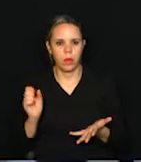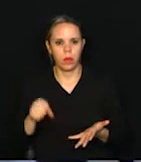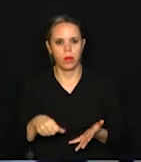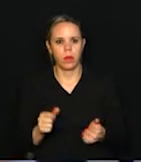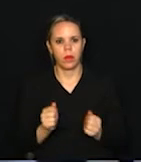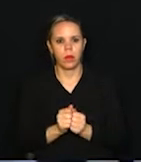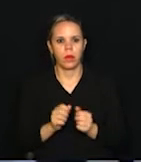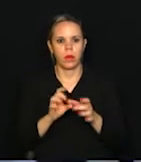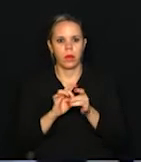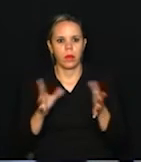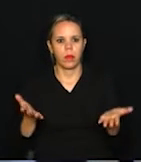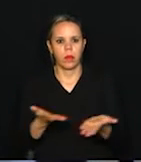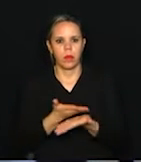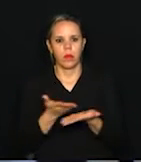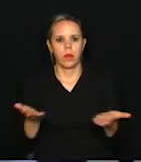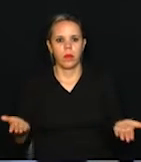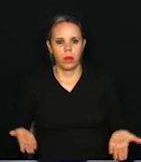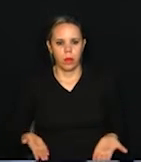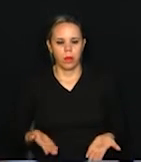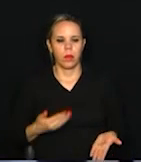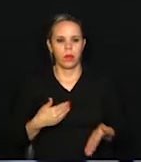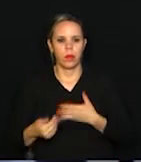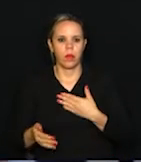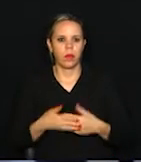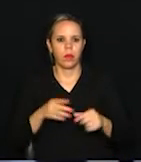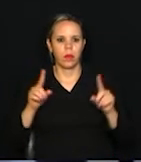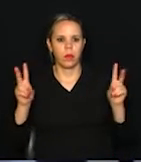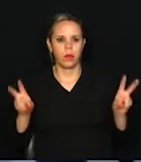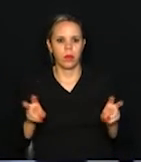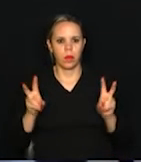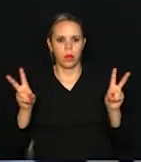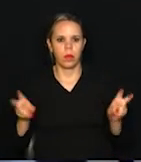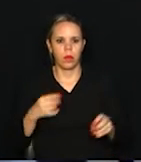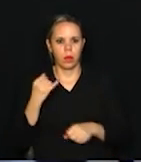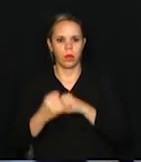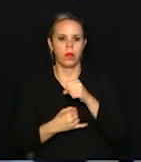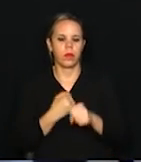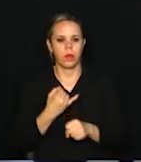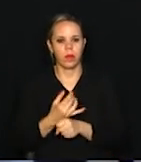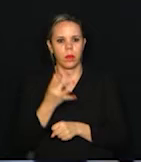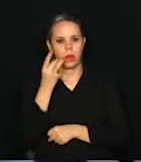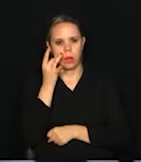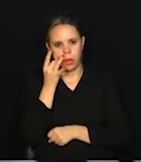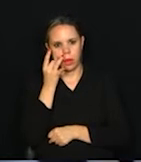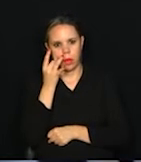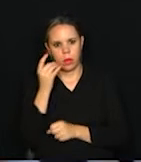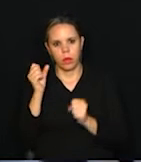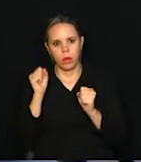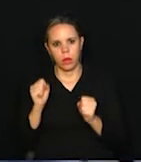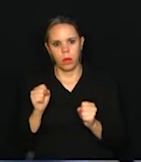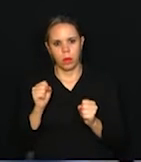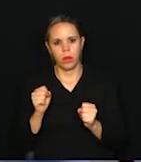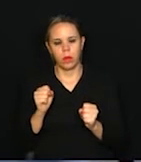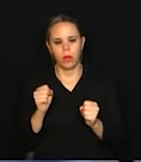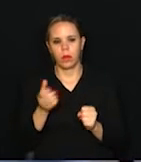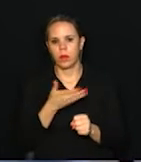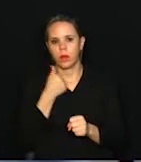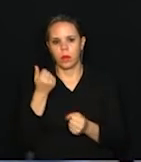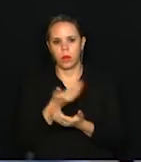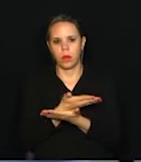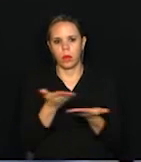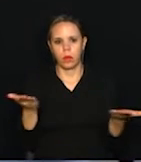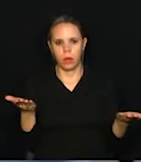totalmente disponíveis dos senhores para qualquer tema, remotamente, presencialmente, que a gente possa qualificar os senhores